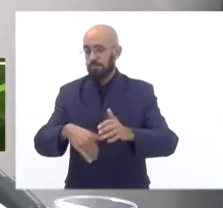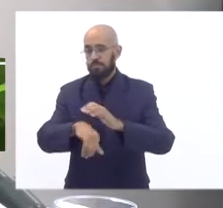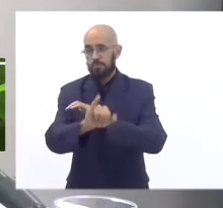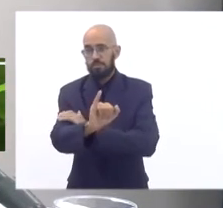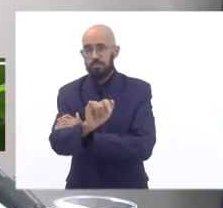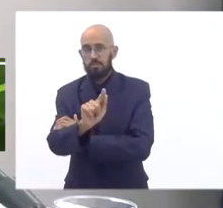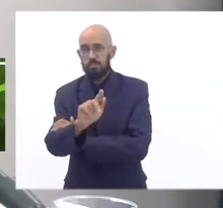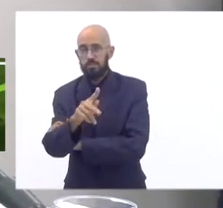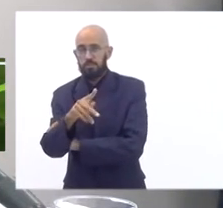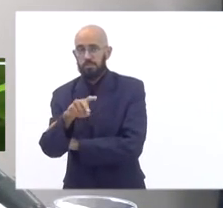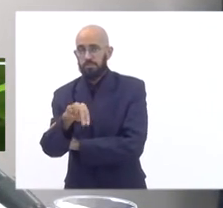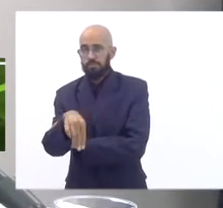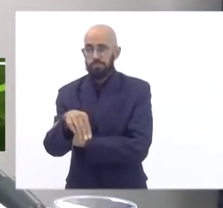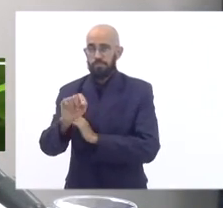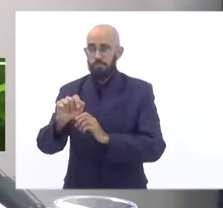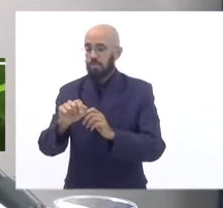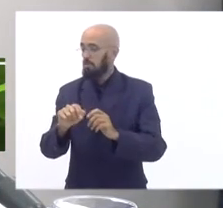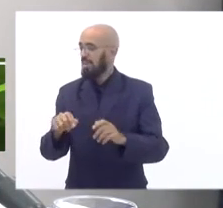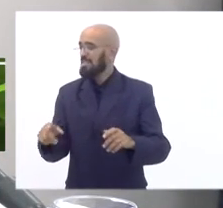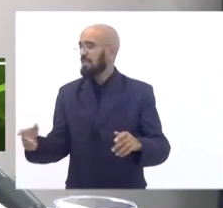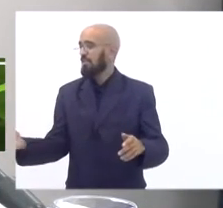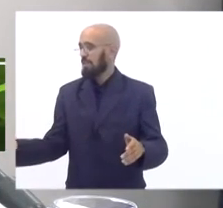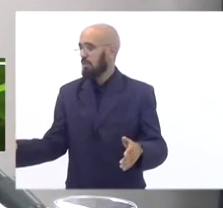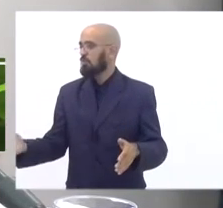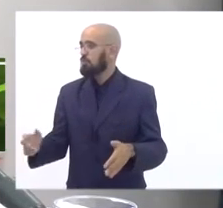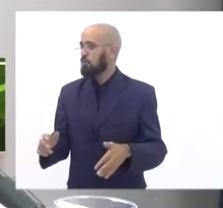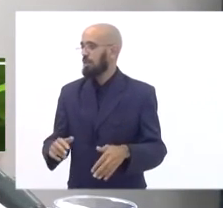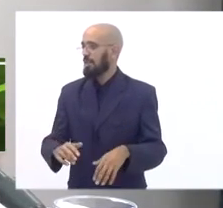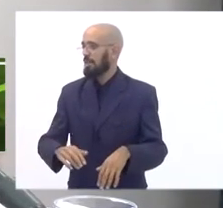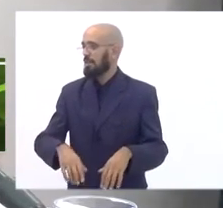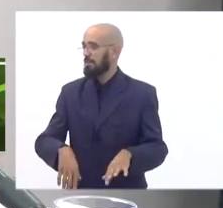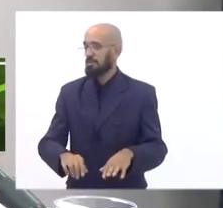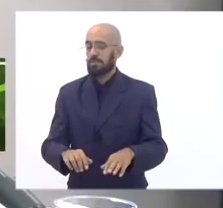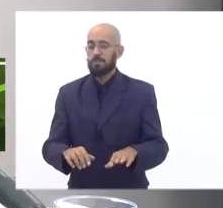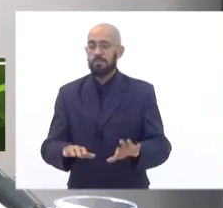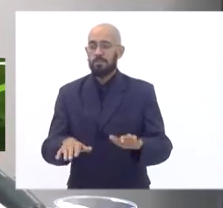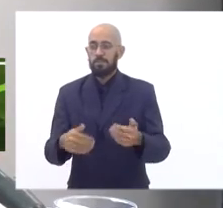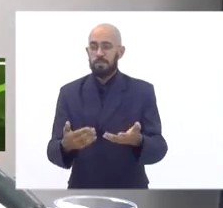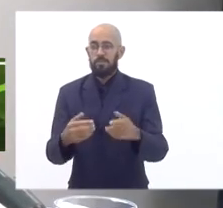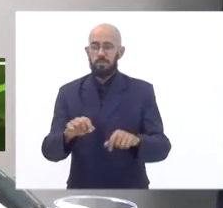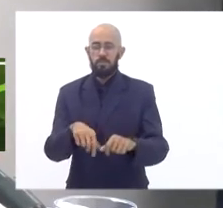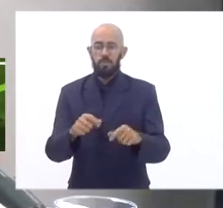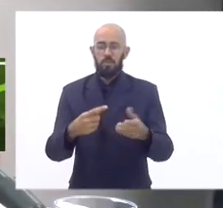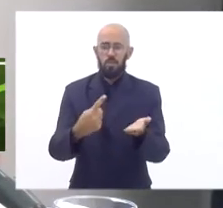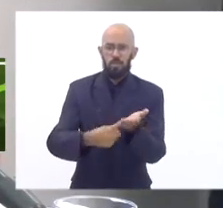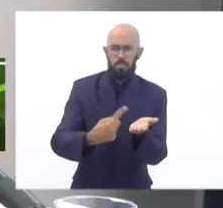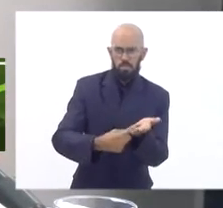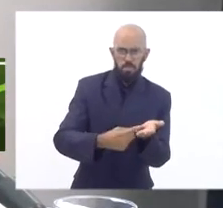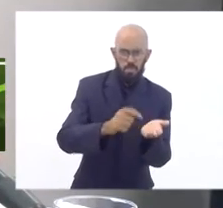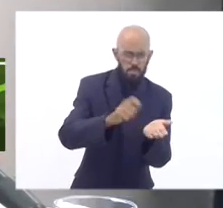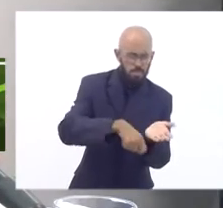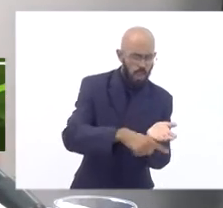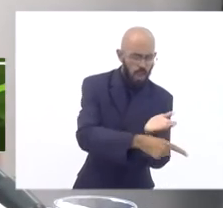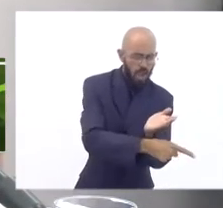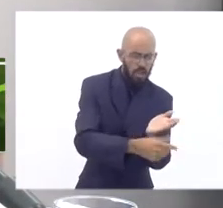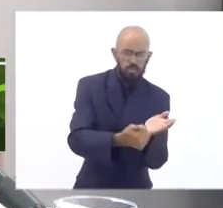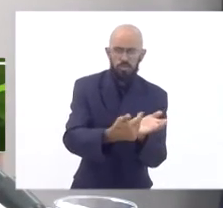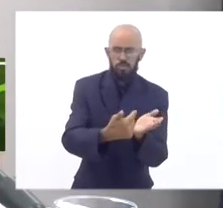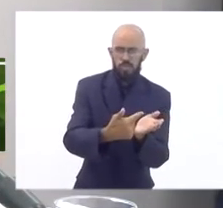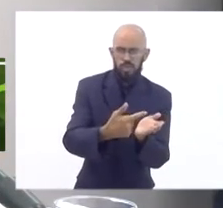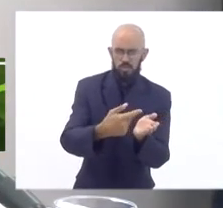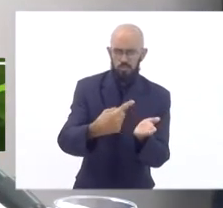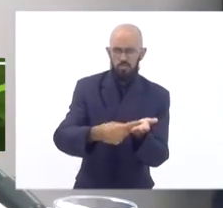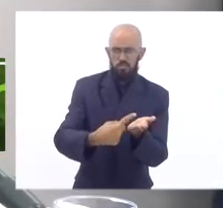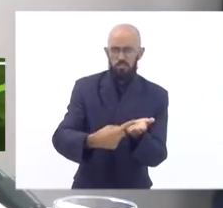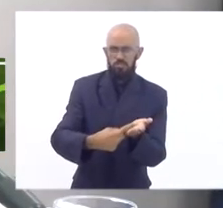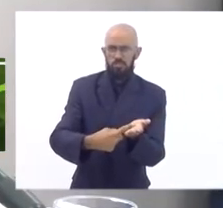concretamente tentando apresentar um outro indicador para substituir o IGPM já no termo aditivo da 12º. Isso é possível? Isso tem sido discutido entre